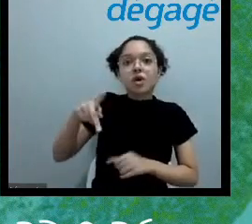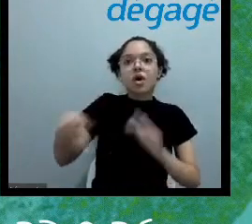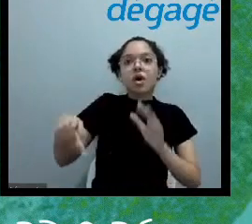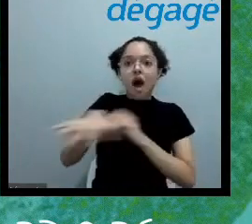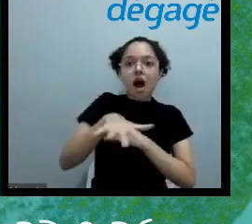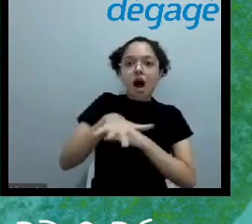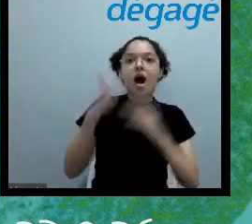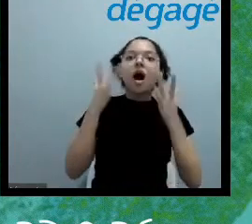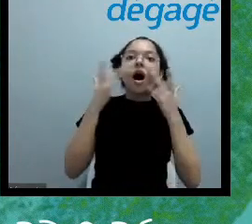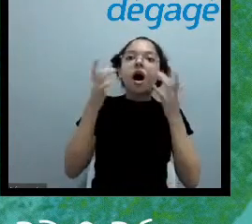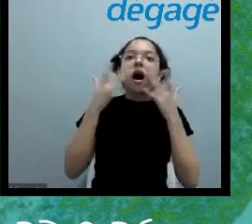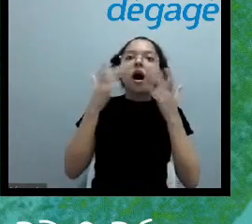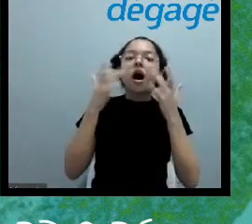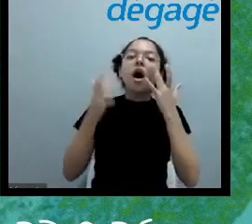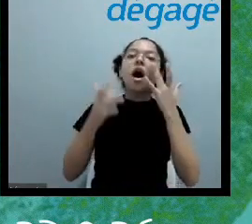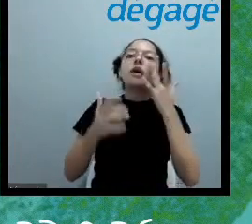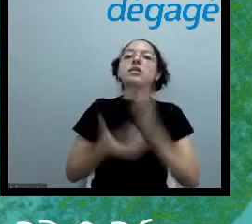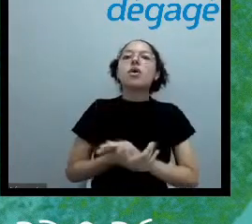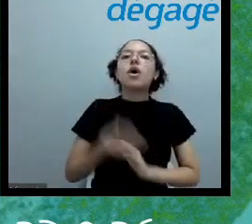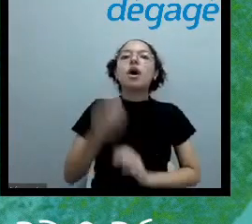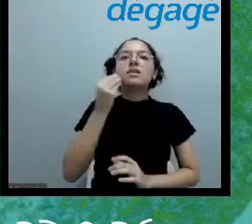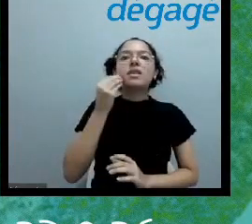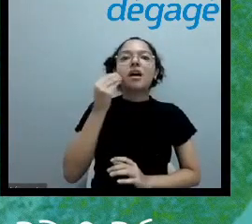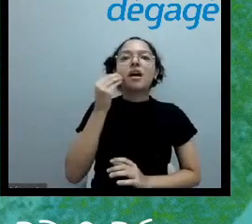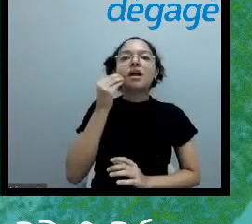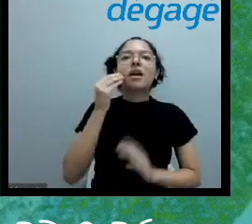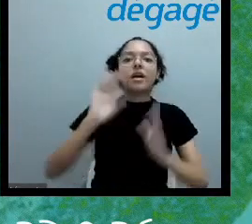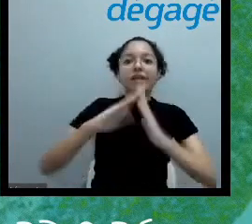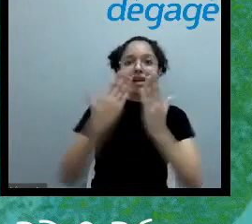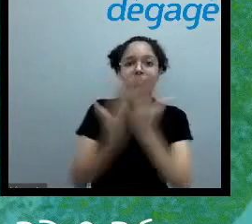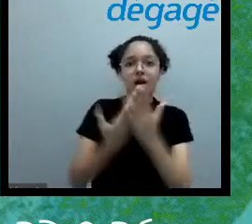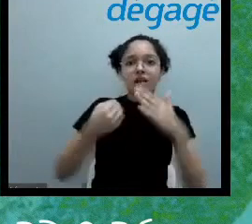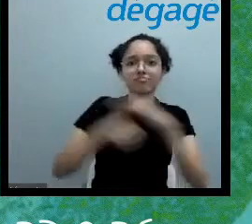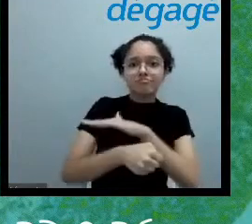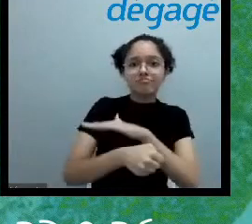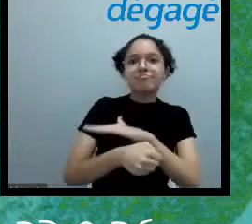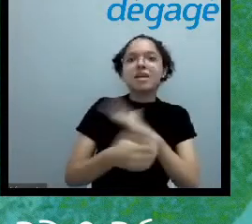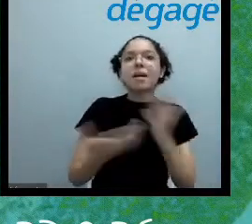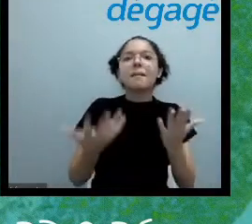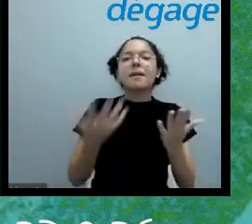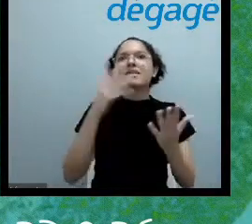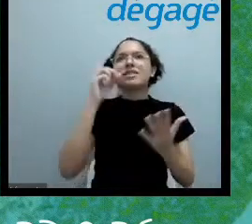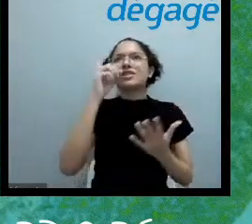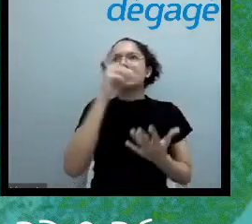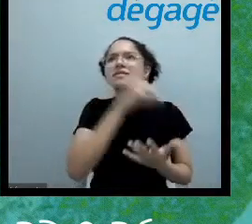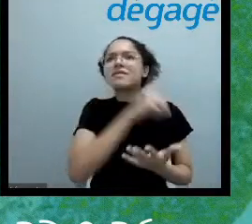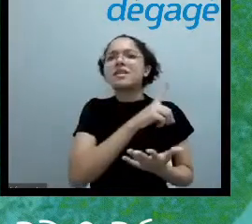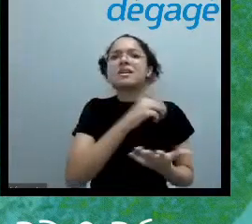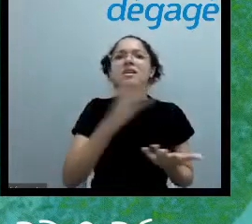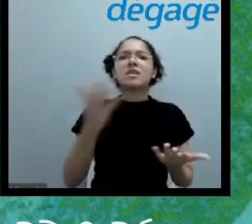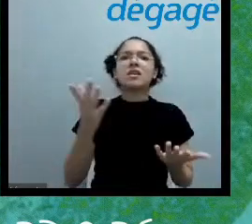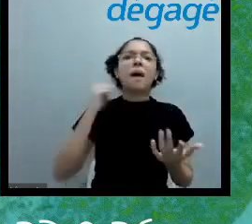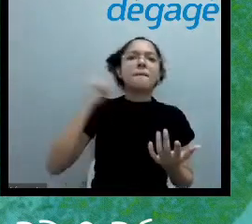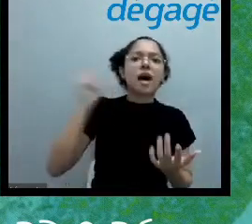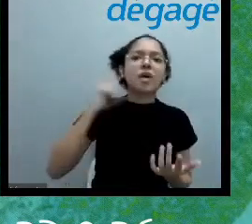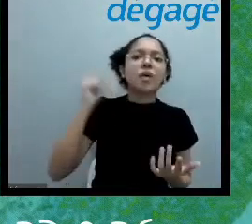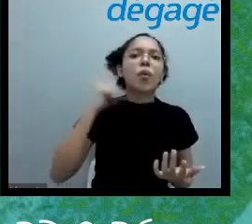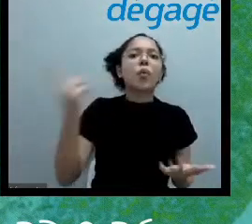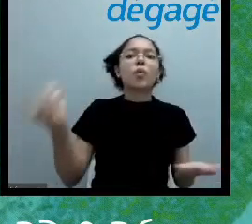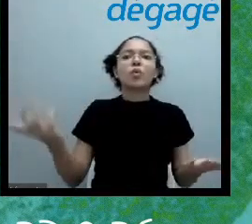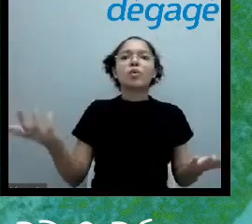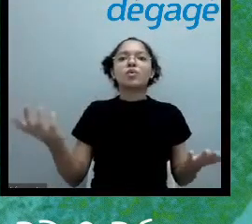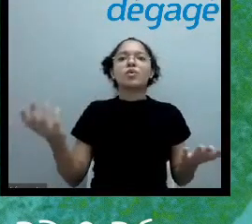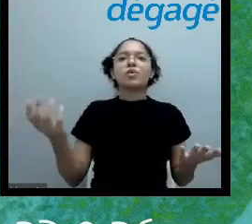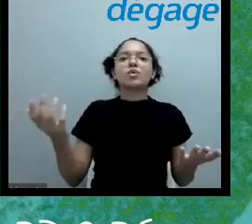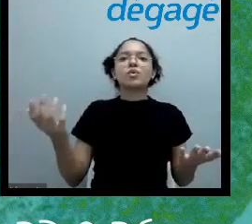um transgressor na escola, né? É o cara que coloca as carteiras em roda, é o cara que vai fazer barulho, que não passa matéria no quadro, não